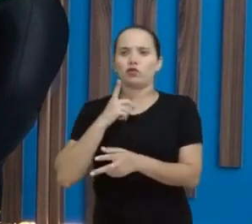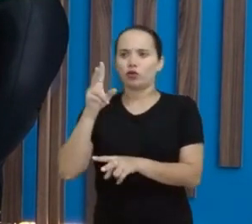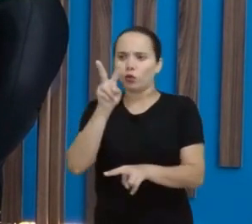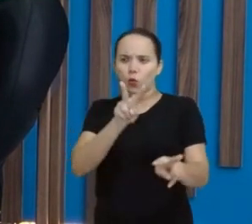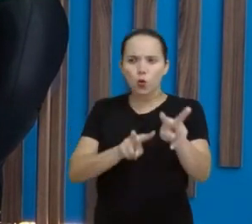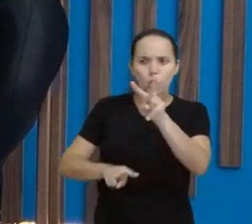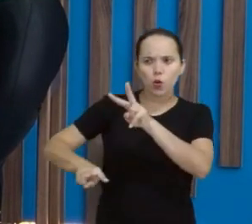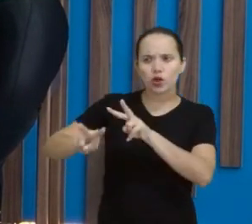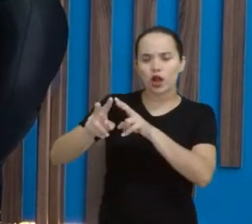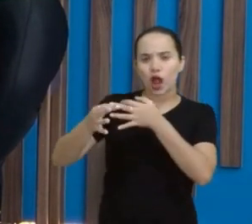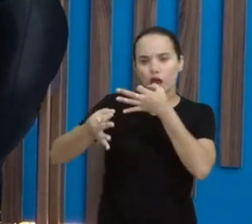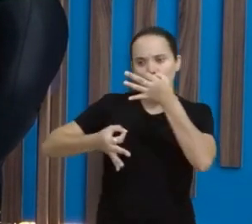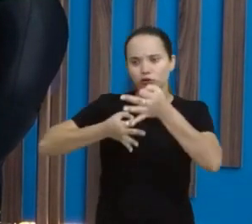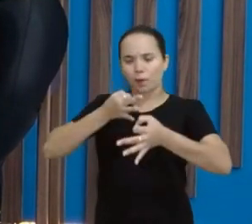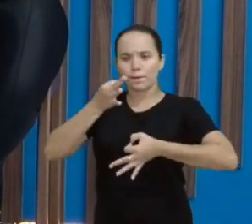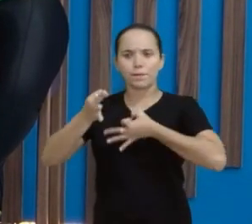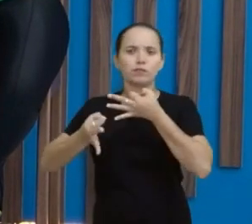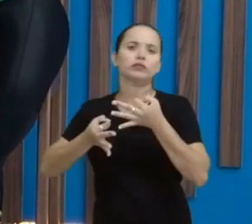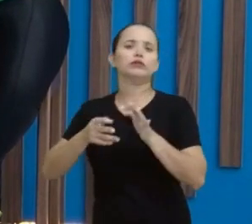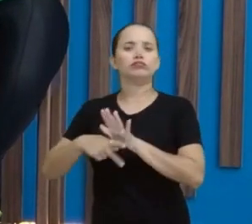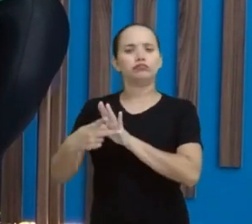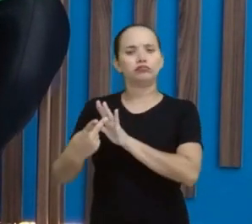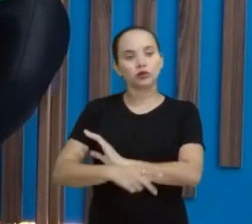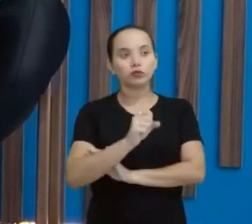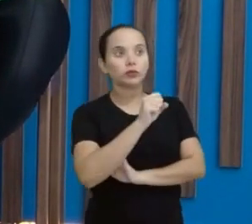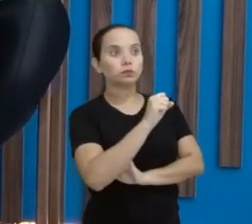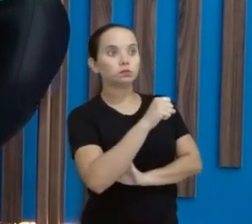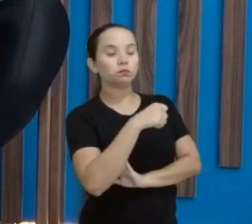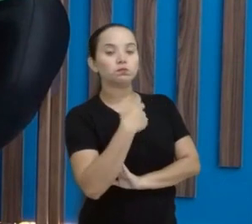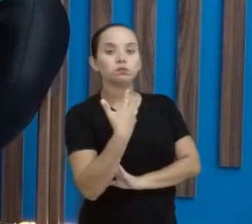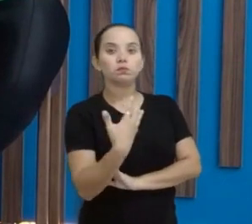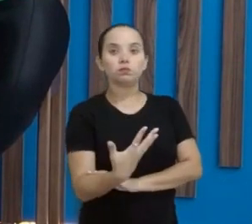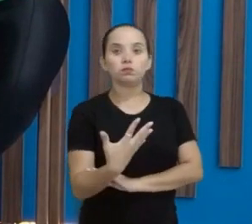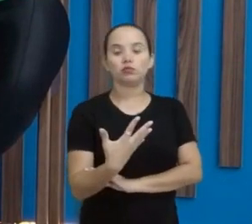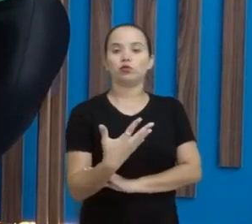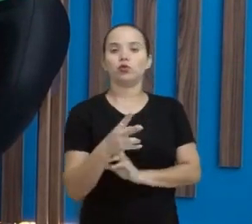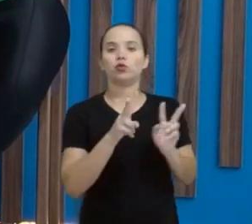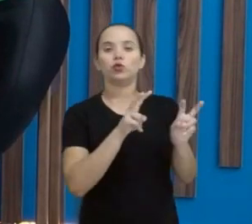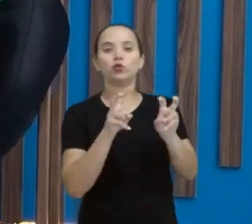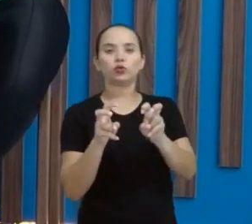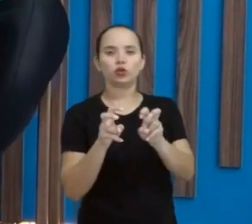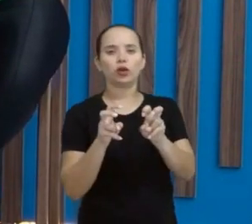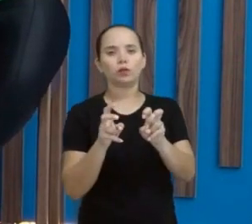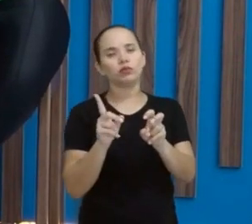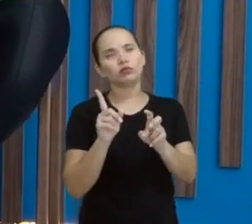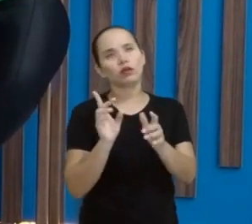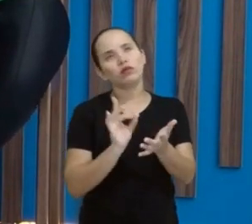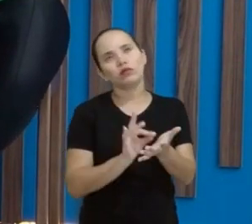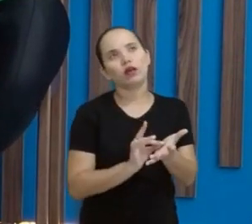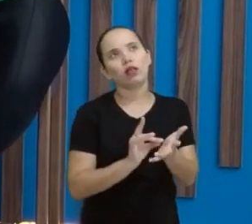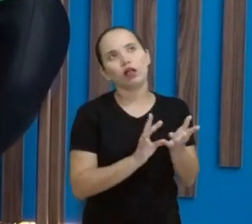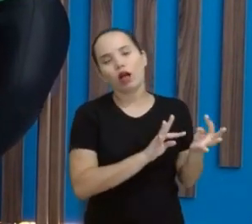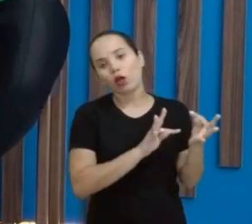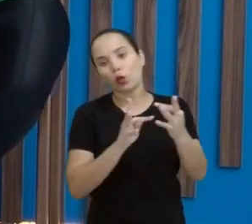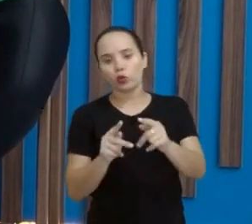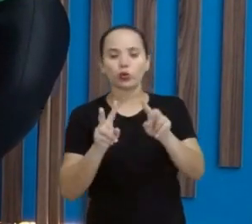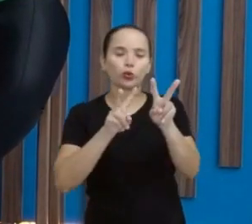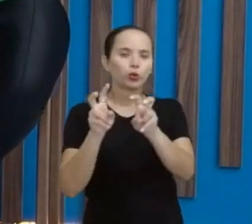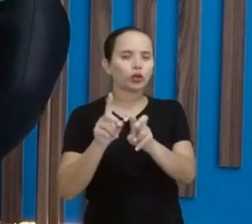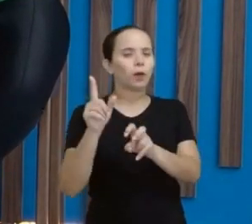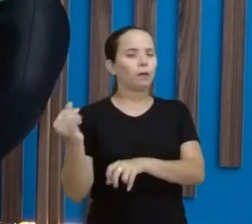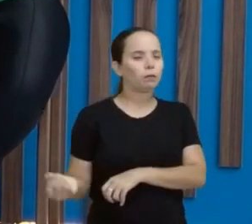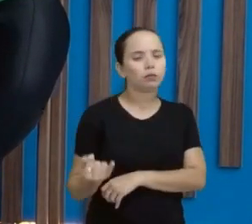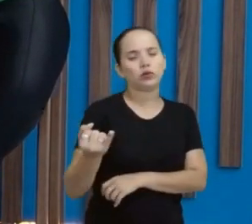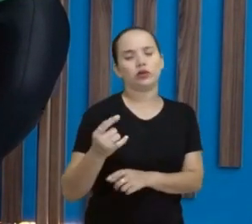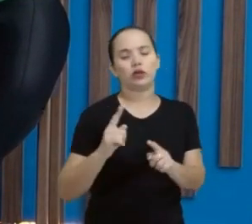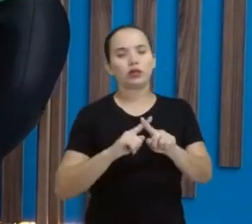do que chega pra gente, né, Tiago? Exatamente, né? E a gente, assim, um dos temas, todos são muito importantes, mas a gente sempre na hora de preparar